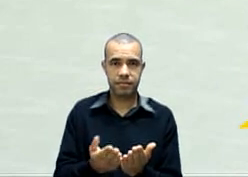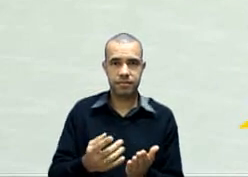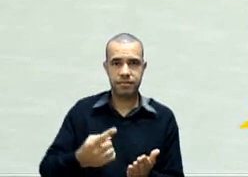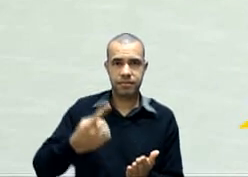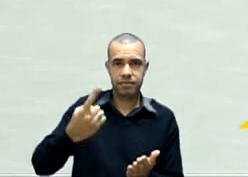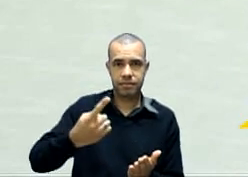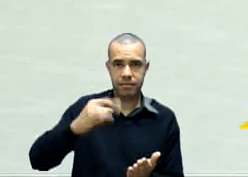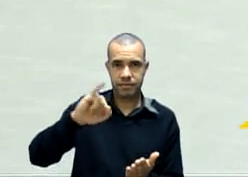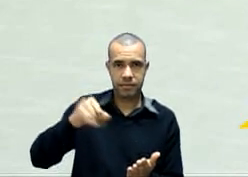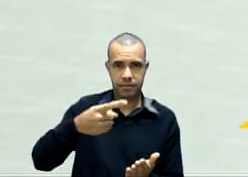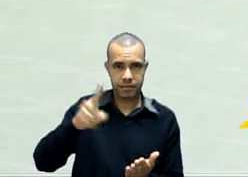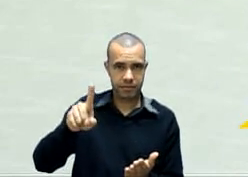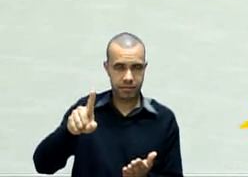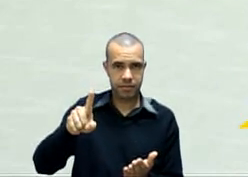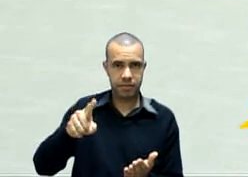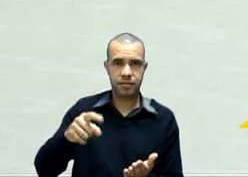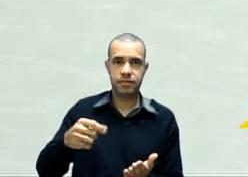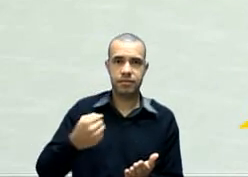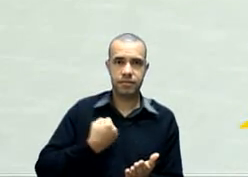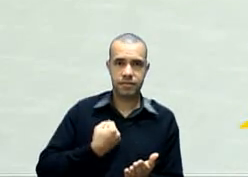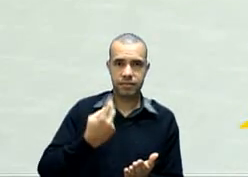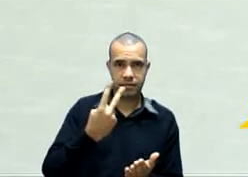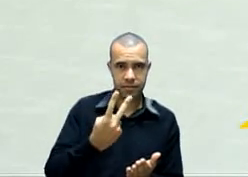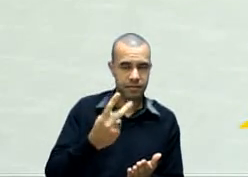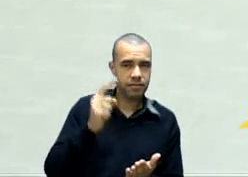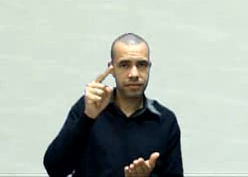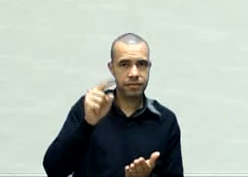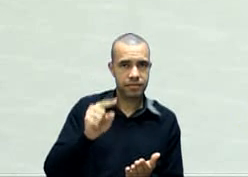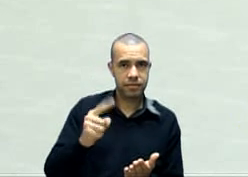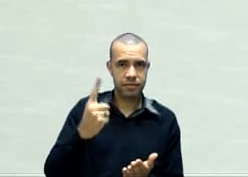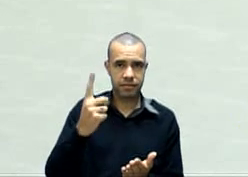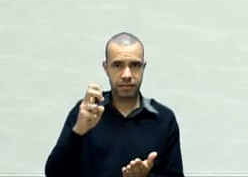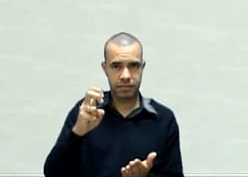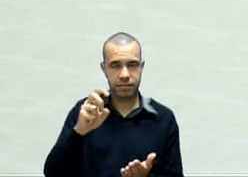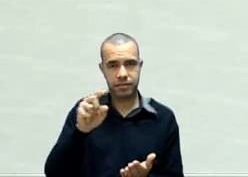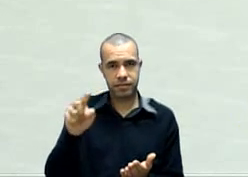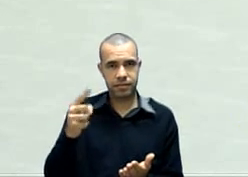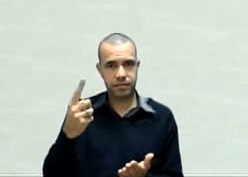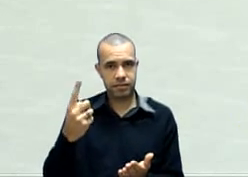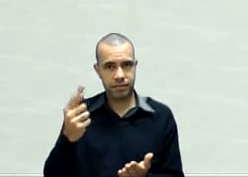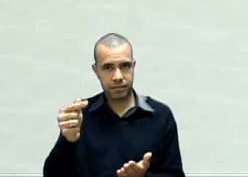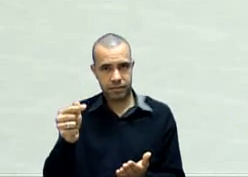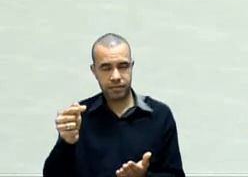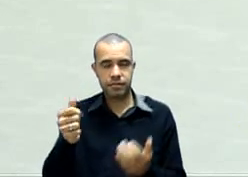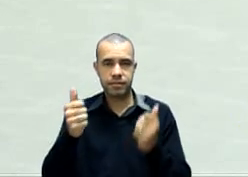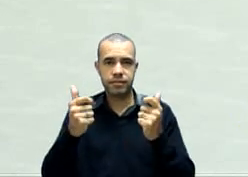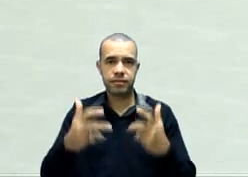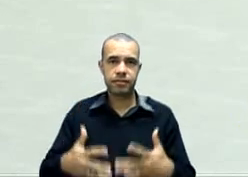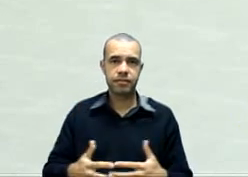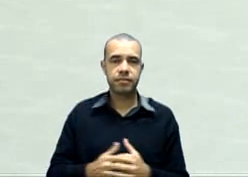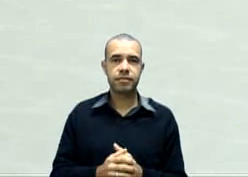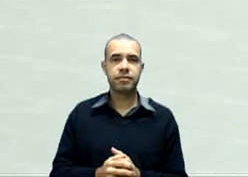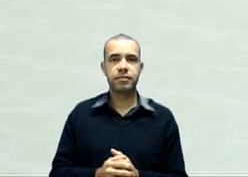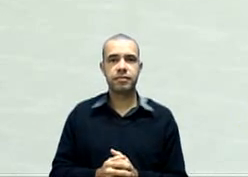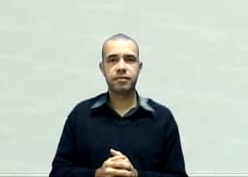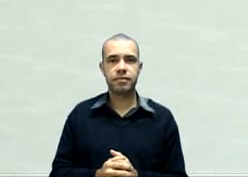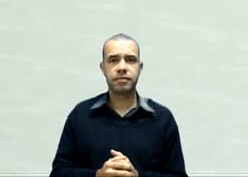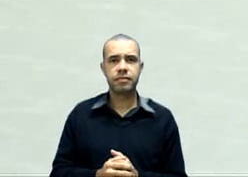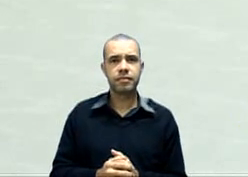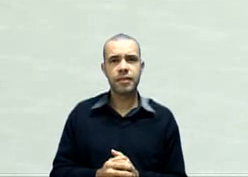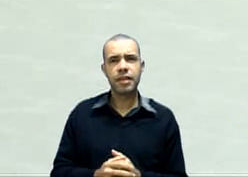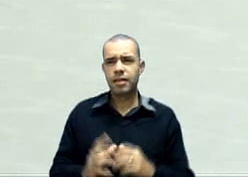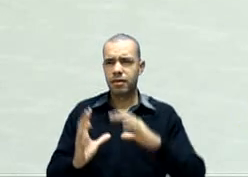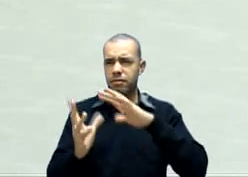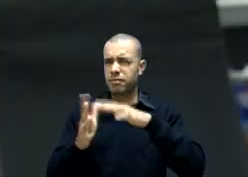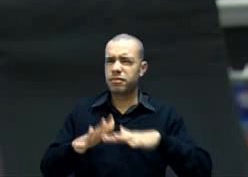de João, capítulo 2, versículos 15 a 17, diz assim: Não ameis o mundo nem as coisas